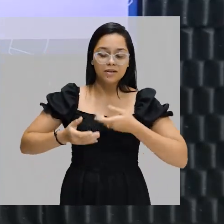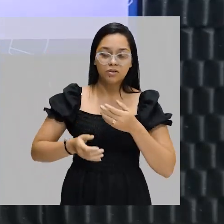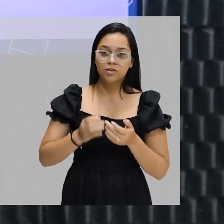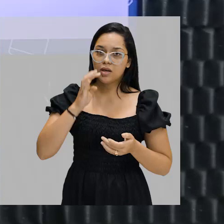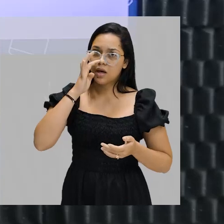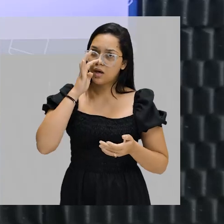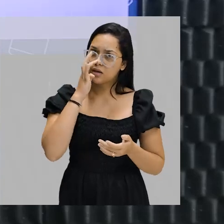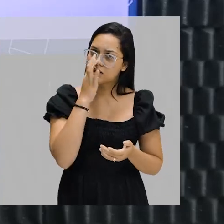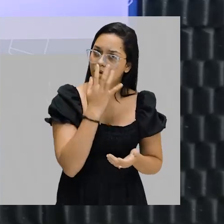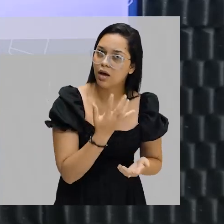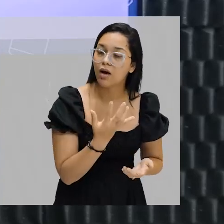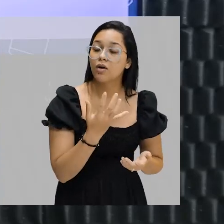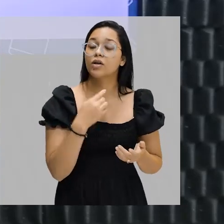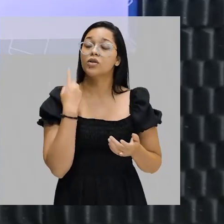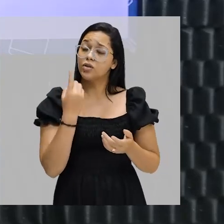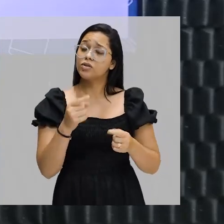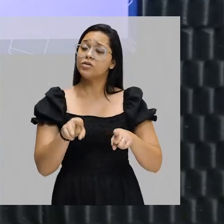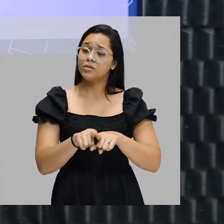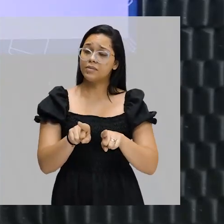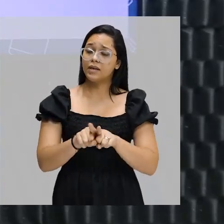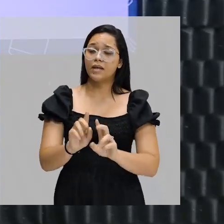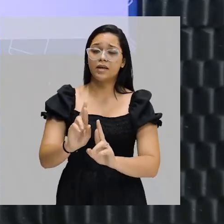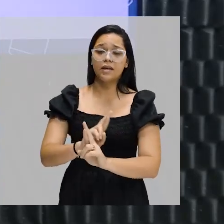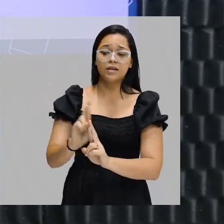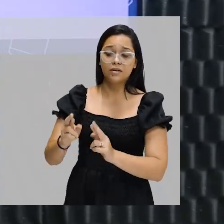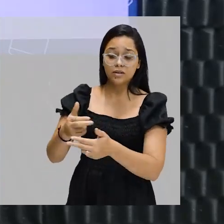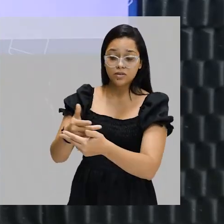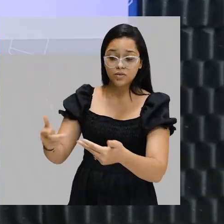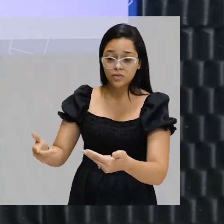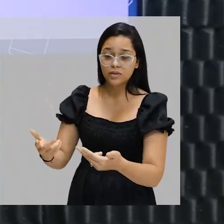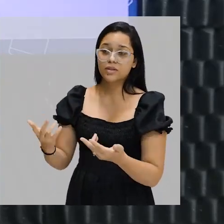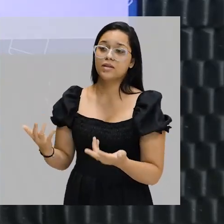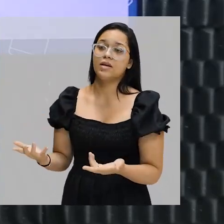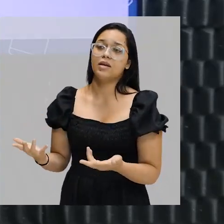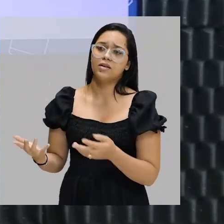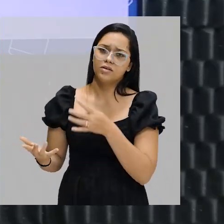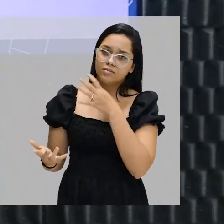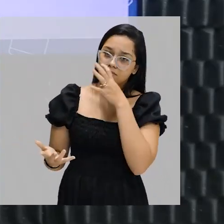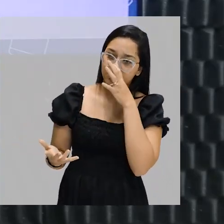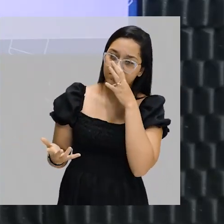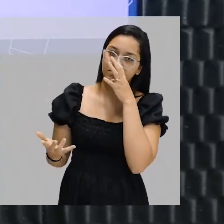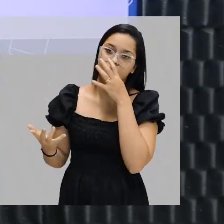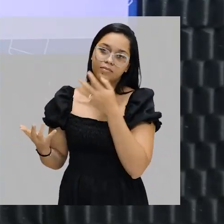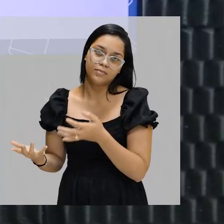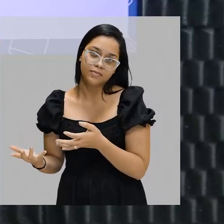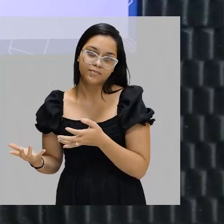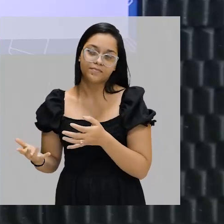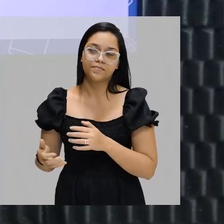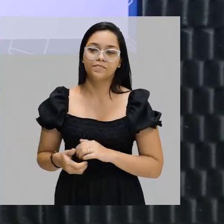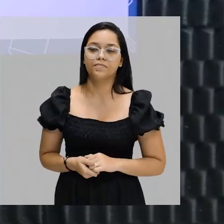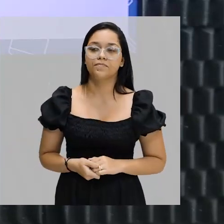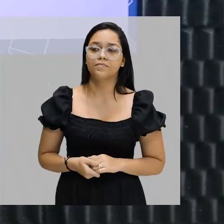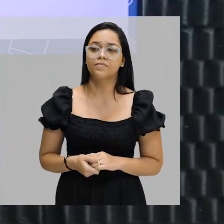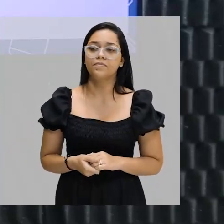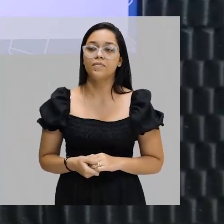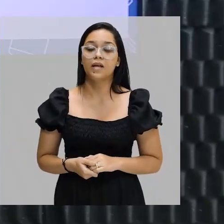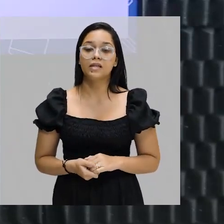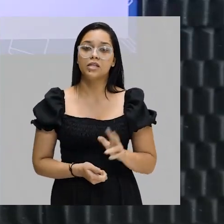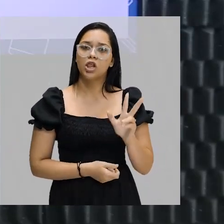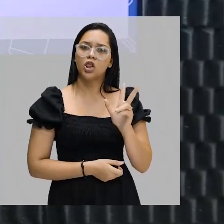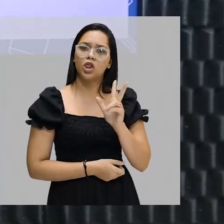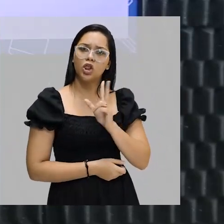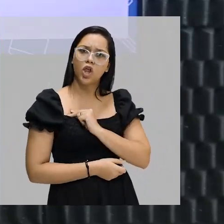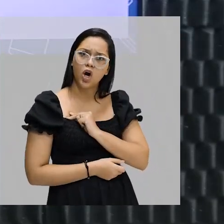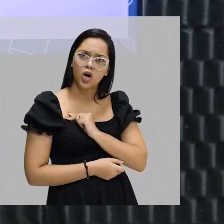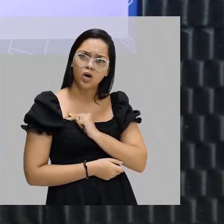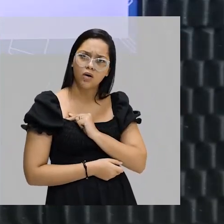admiração que nós temos em relação as coisas que nós observamos prestamos atenção esse nossa